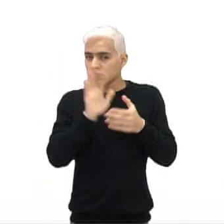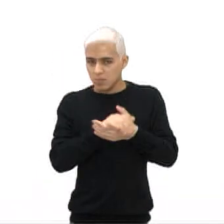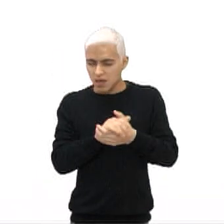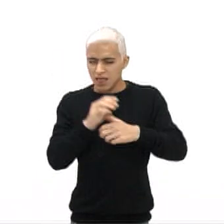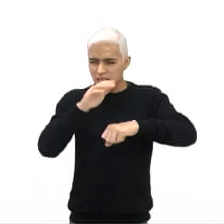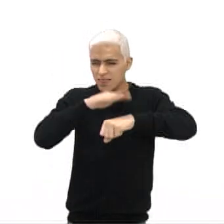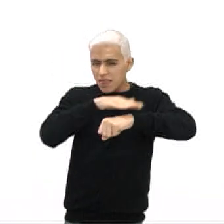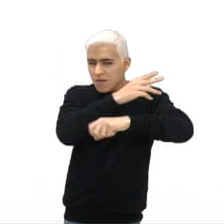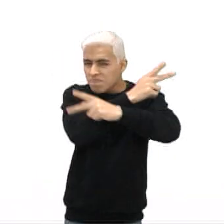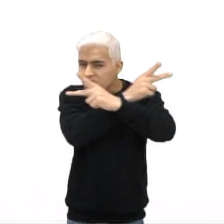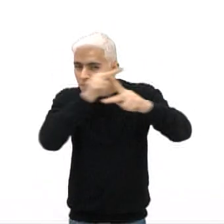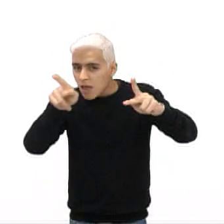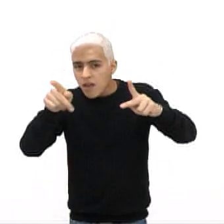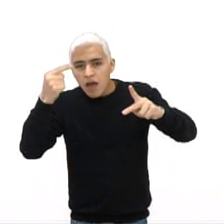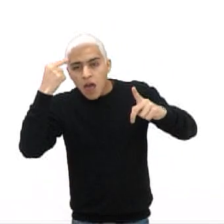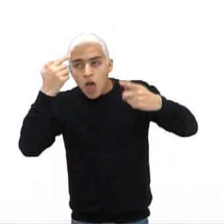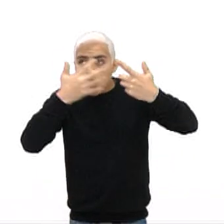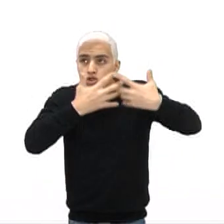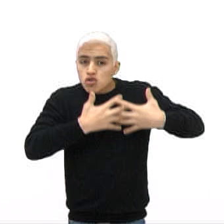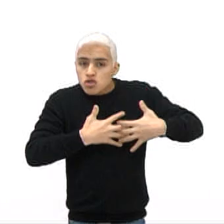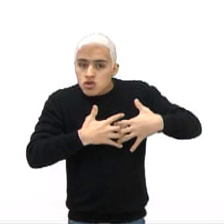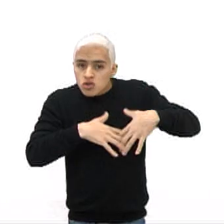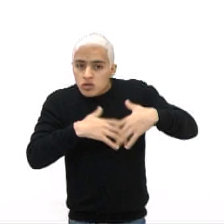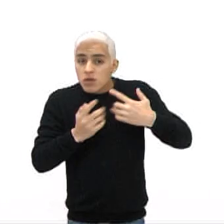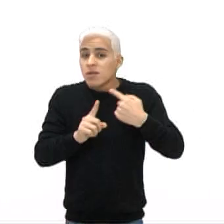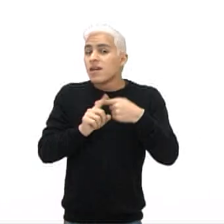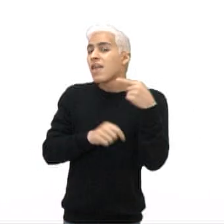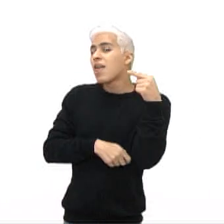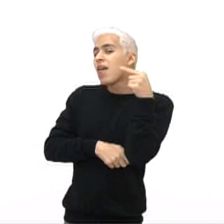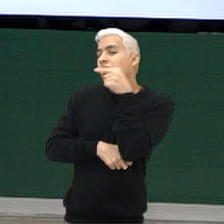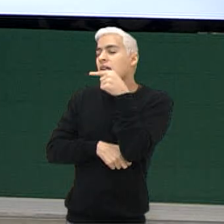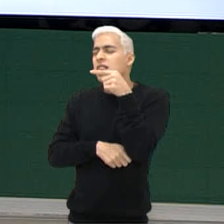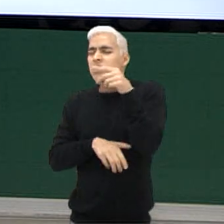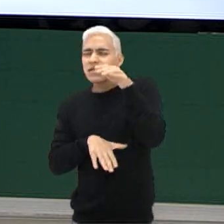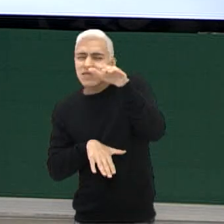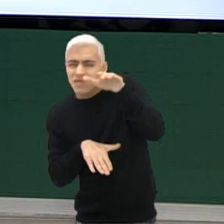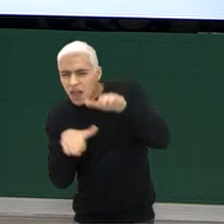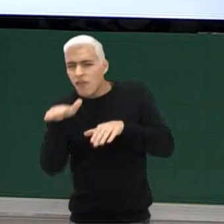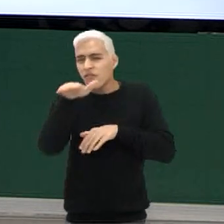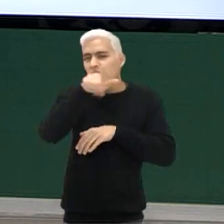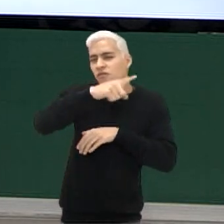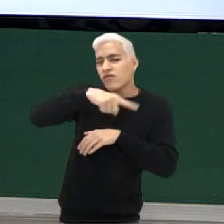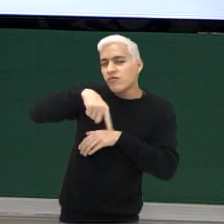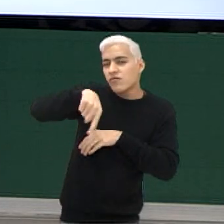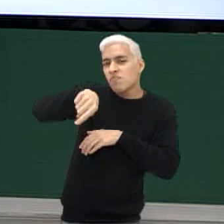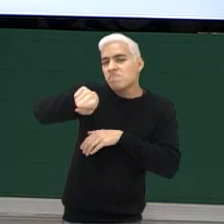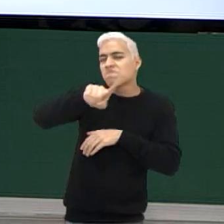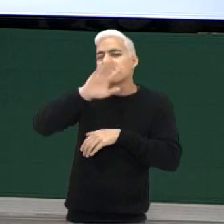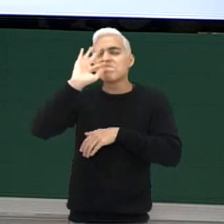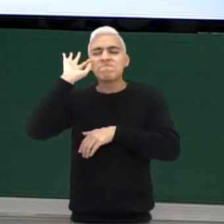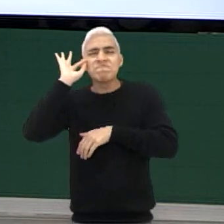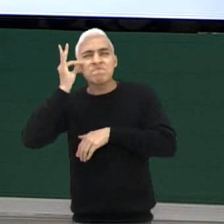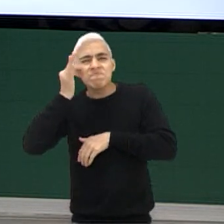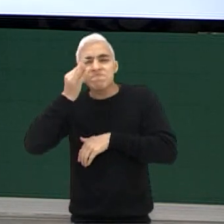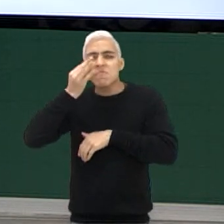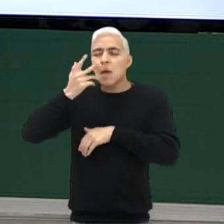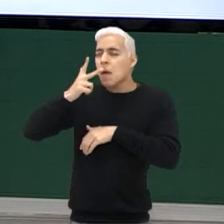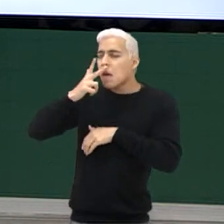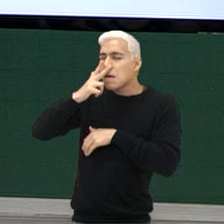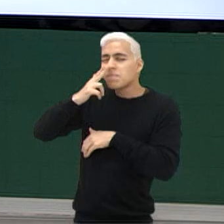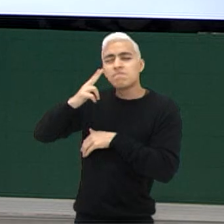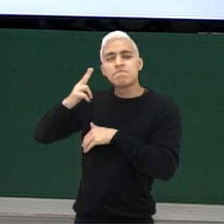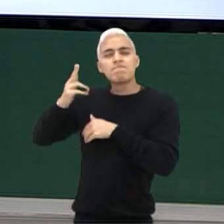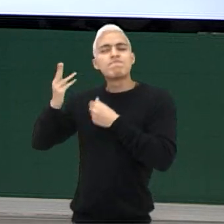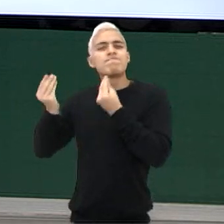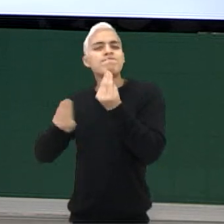um tempinho para vocês pensarem, porque ali talvez você já esteja pensando que parece que